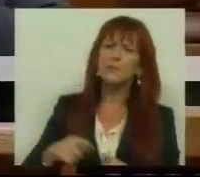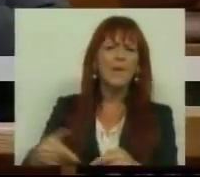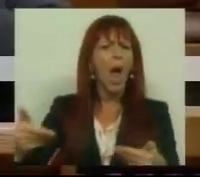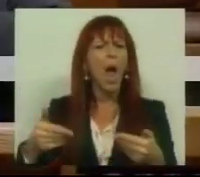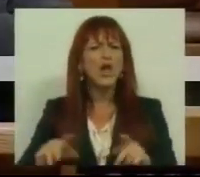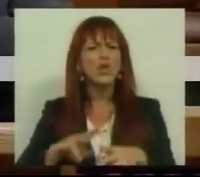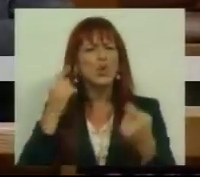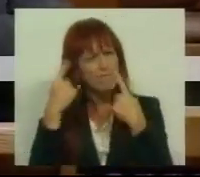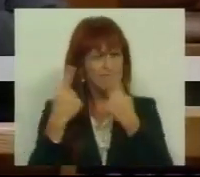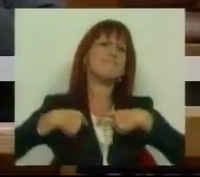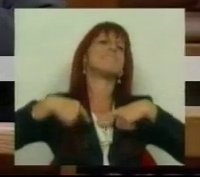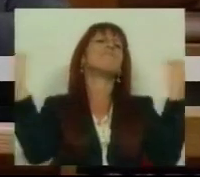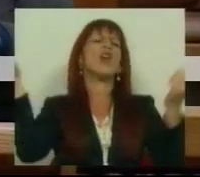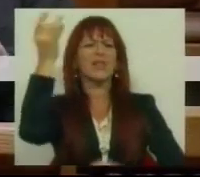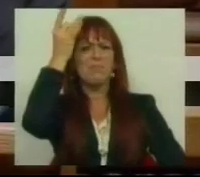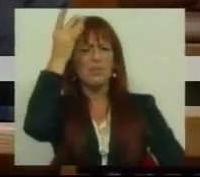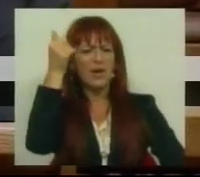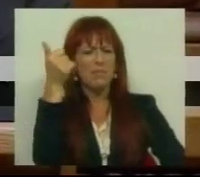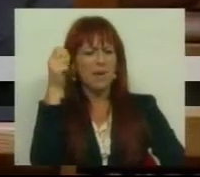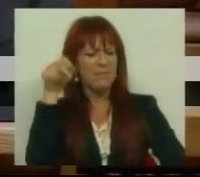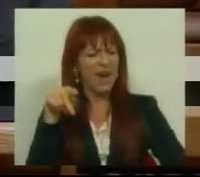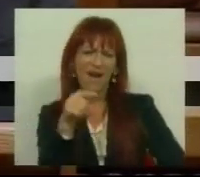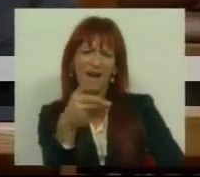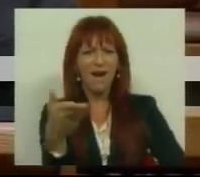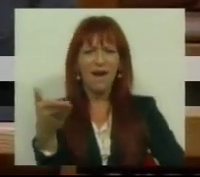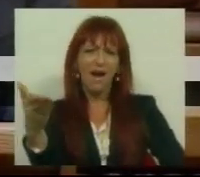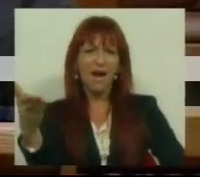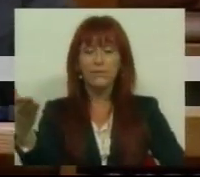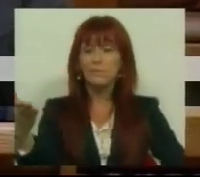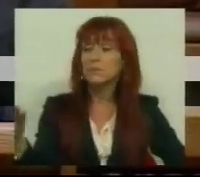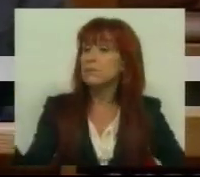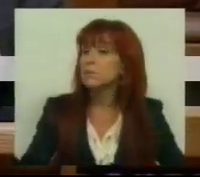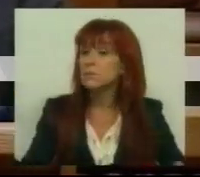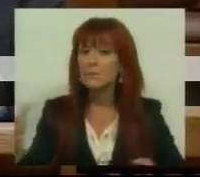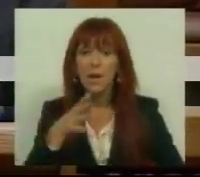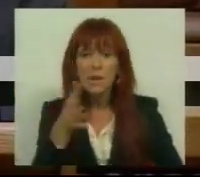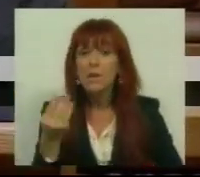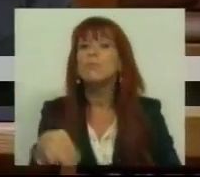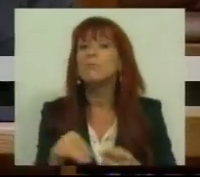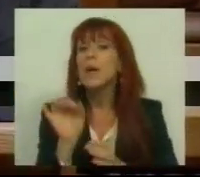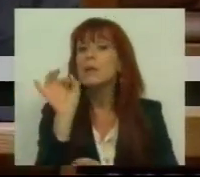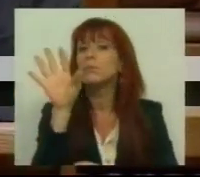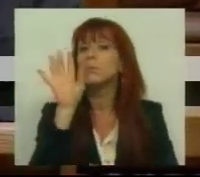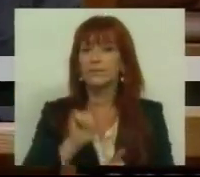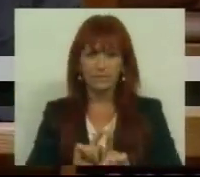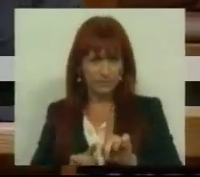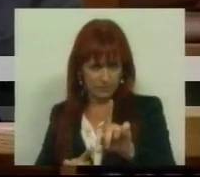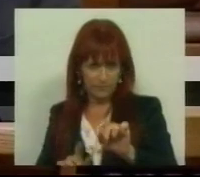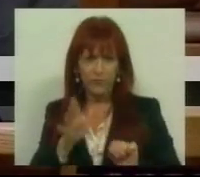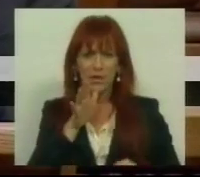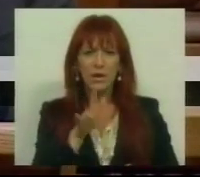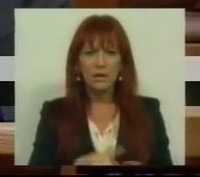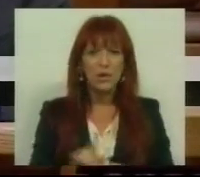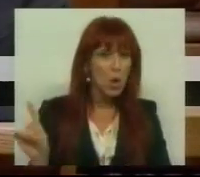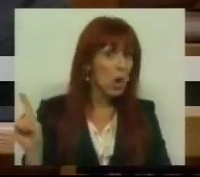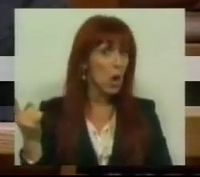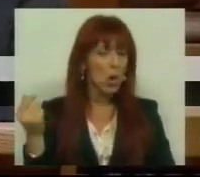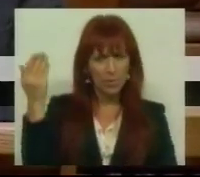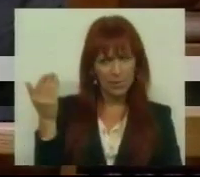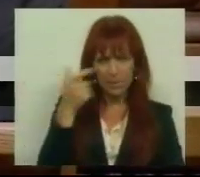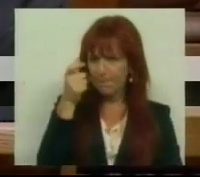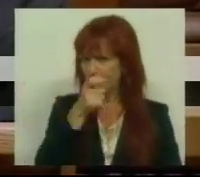ajudou a desmascarar as fraudes do BPN. Aliás, disse mais. Disse que se não